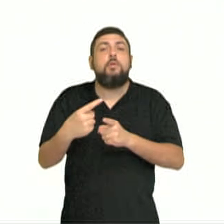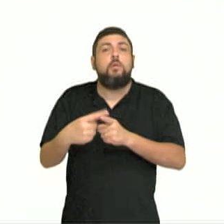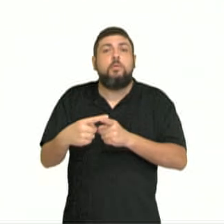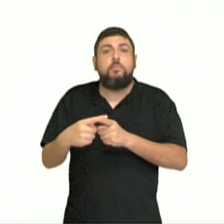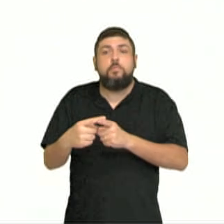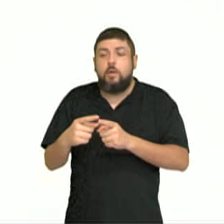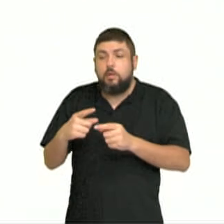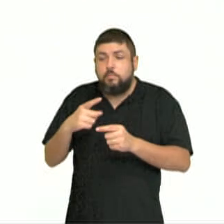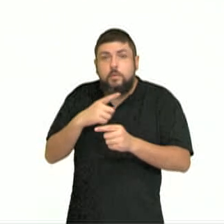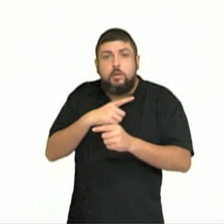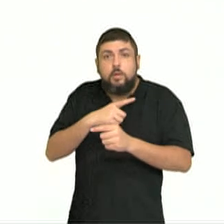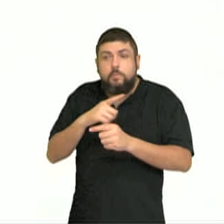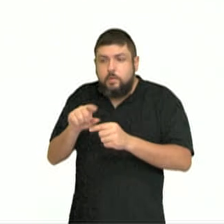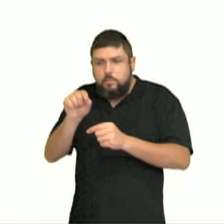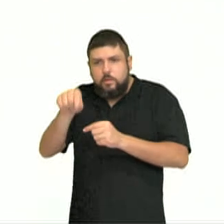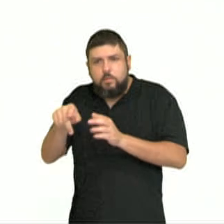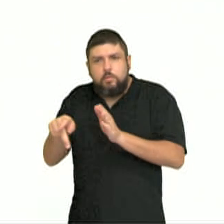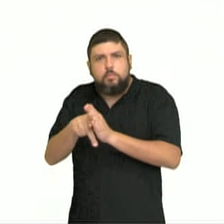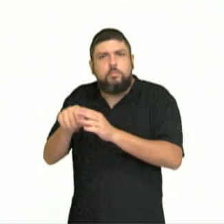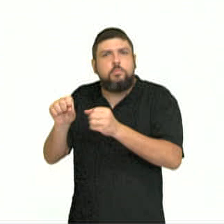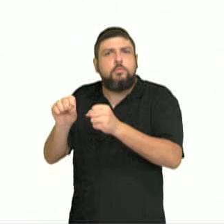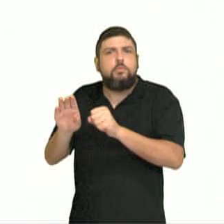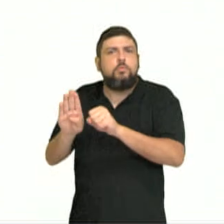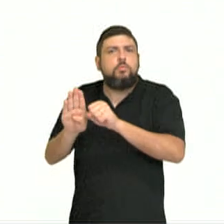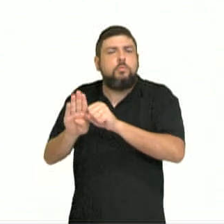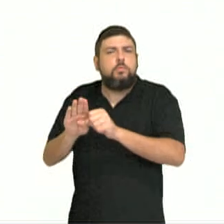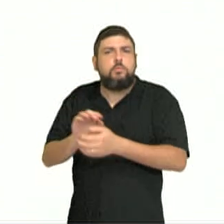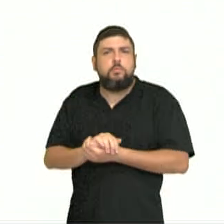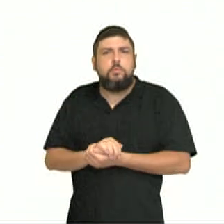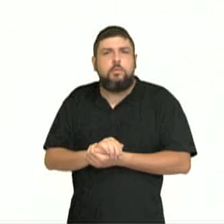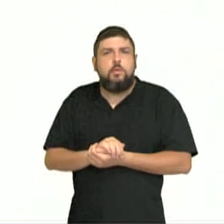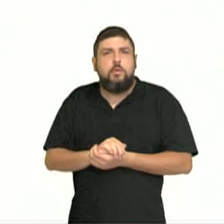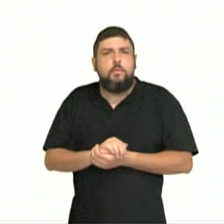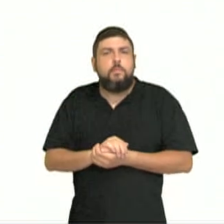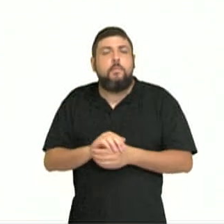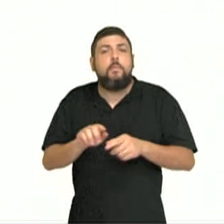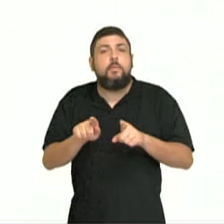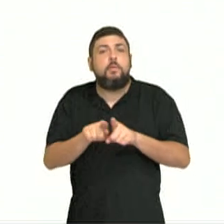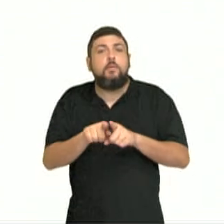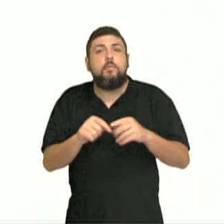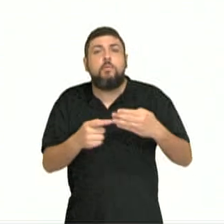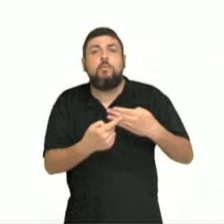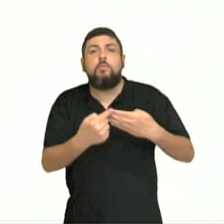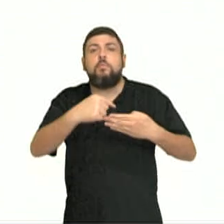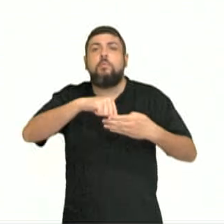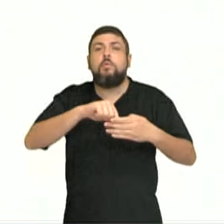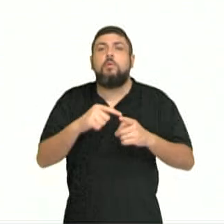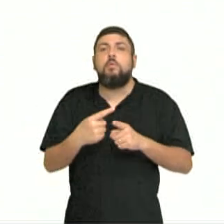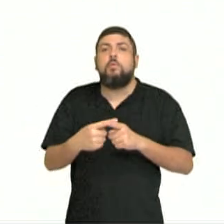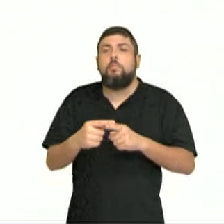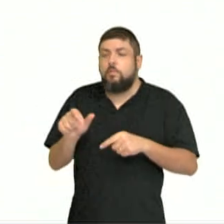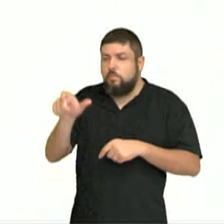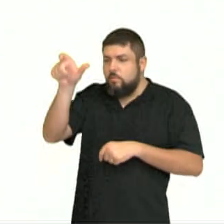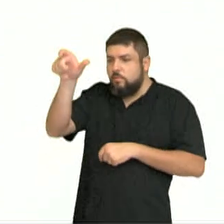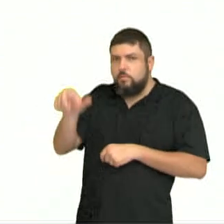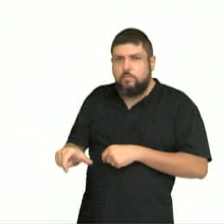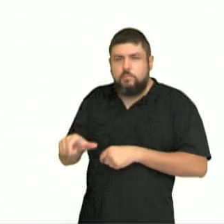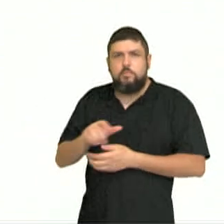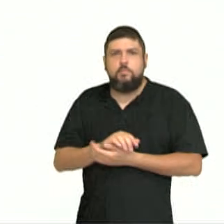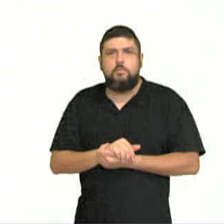substantivo. E é subjetiva porque tem o valor de sujeito da oração principal. Visto